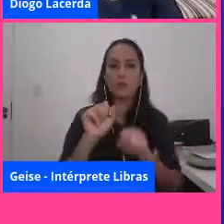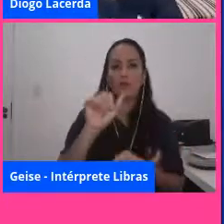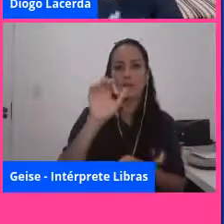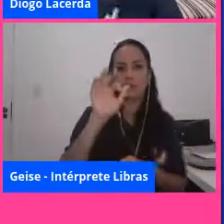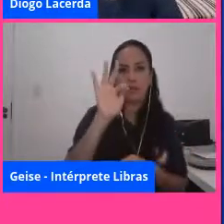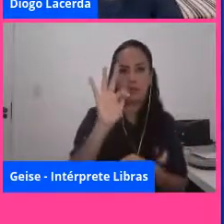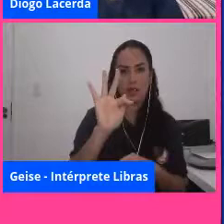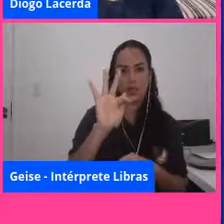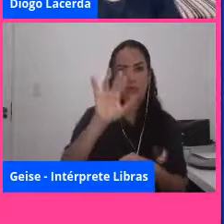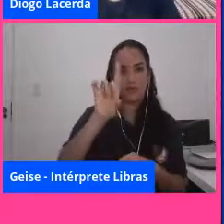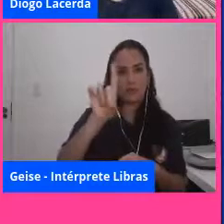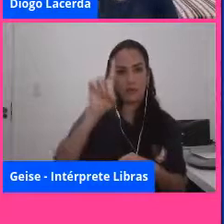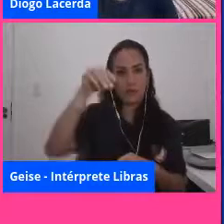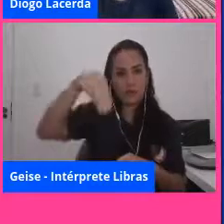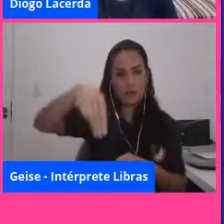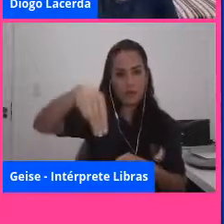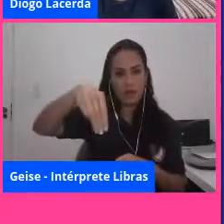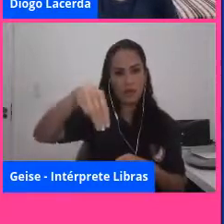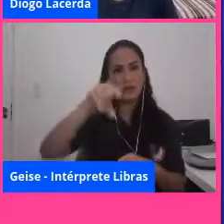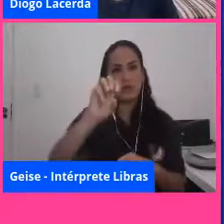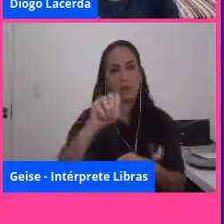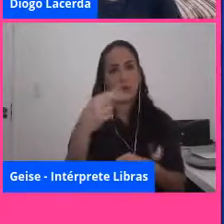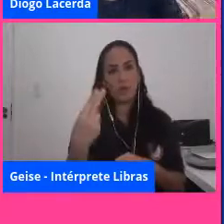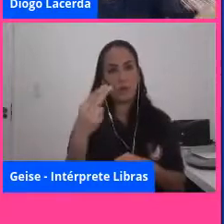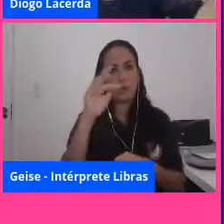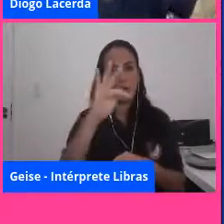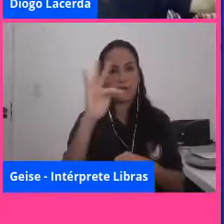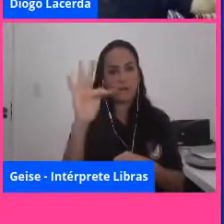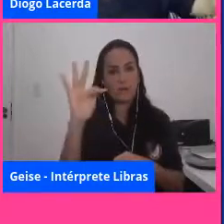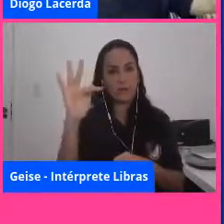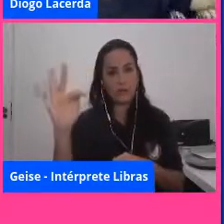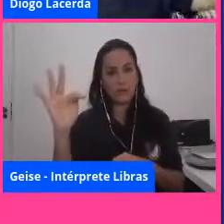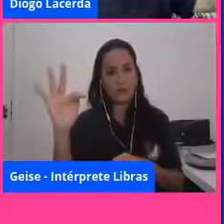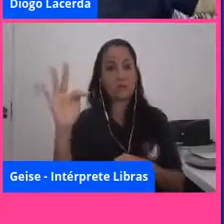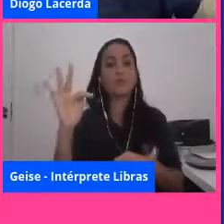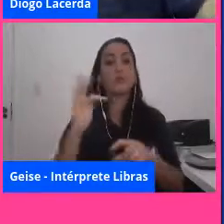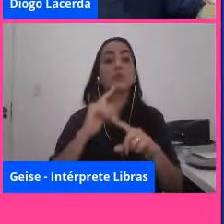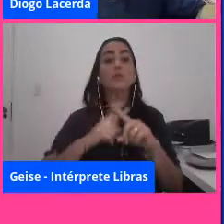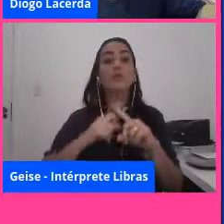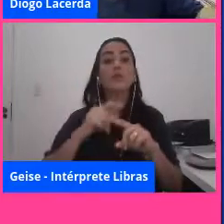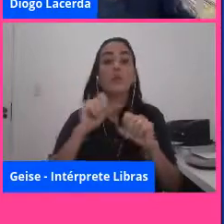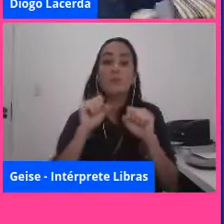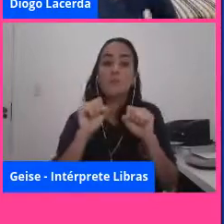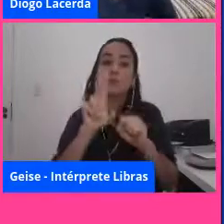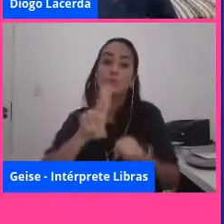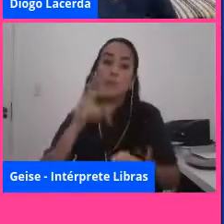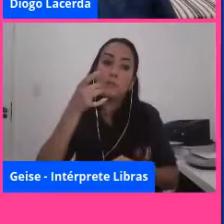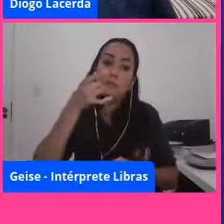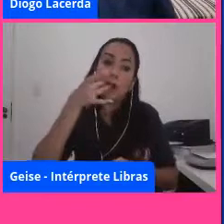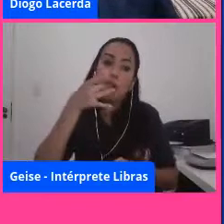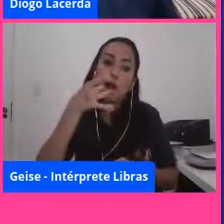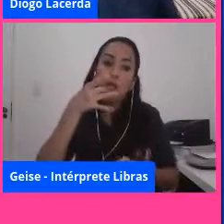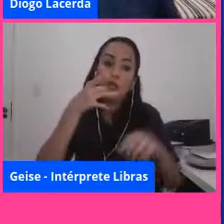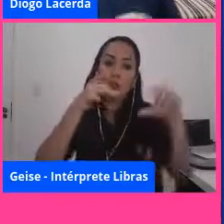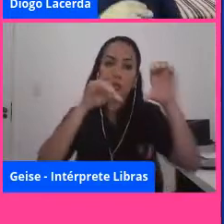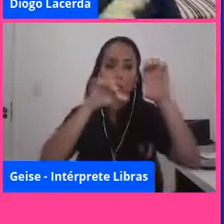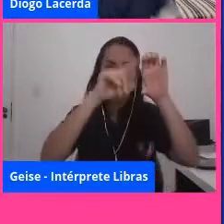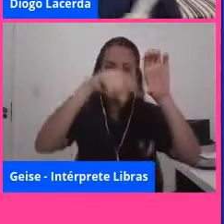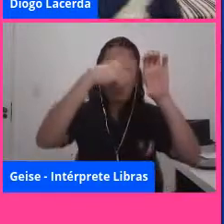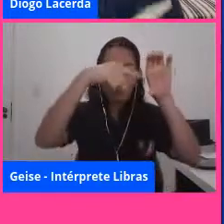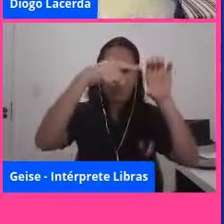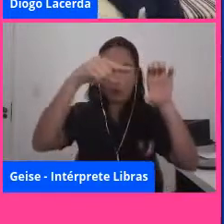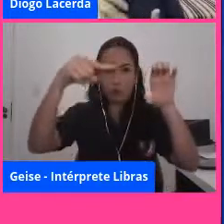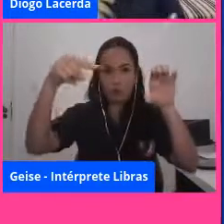Deposit Material, ou FFF, porque basicamente, como eu disse, é um plástico derretido e que ele